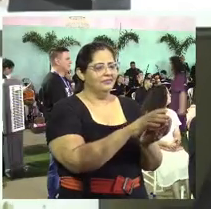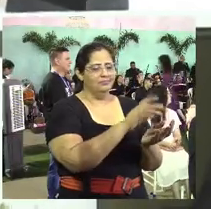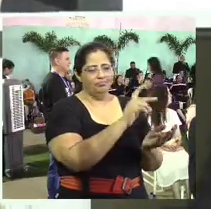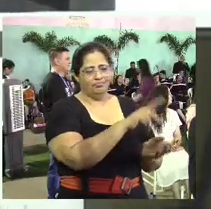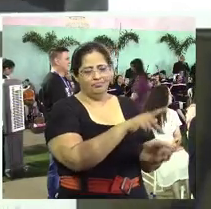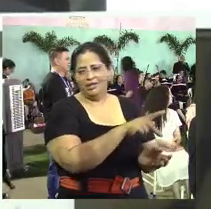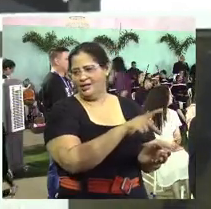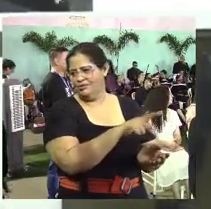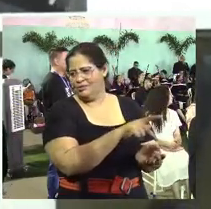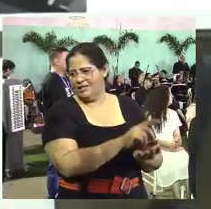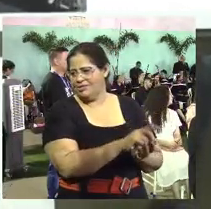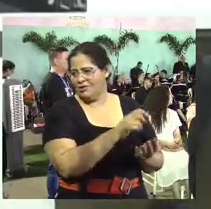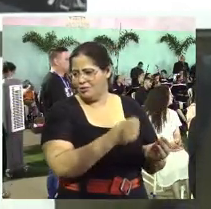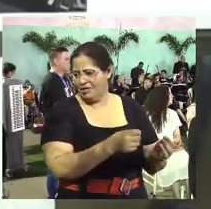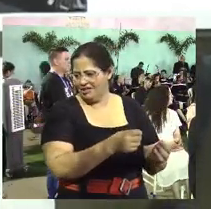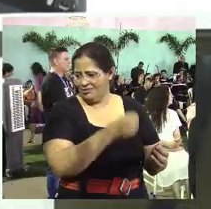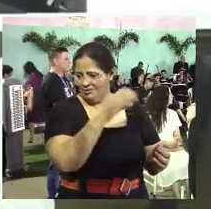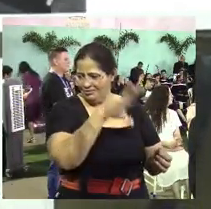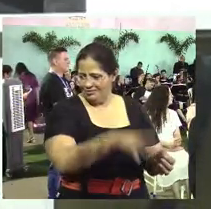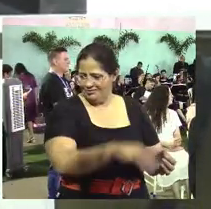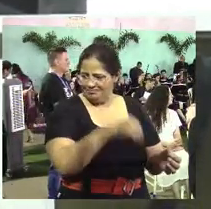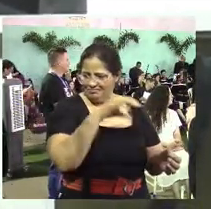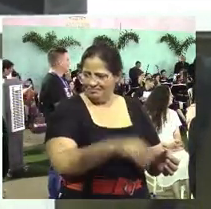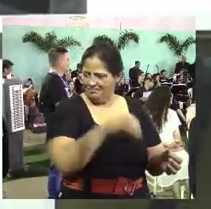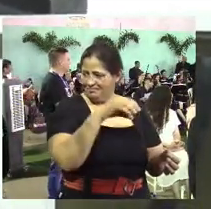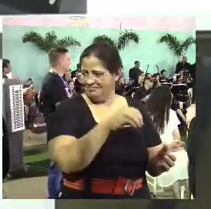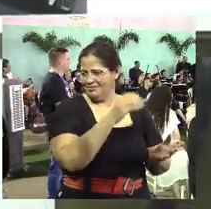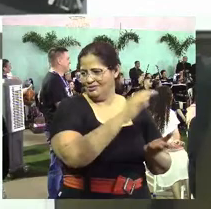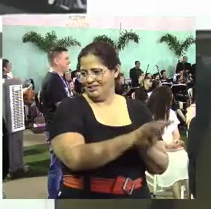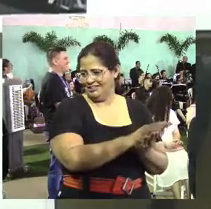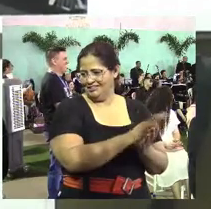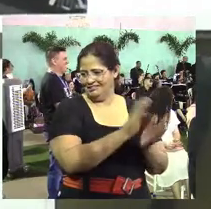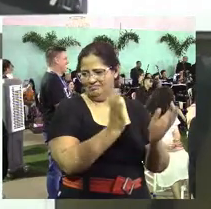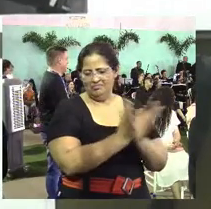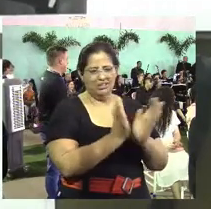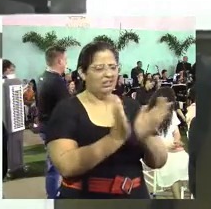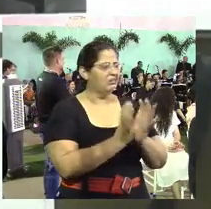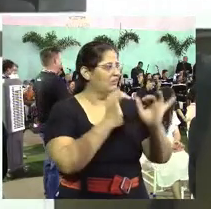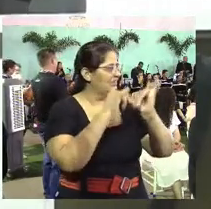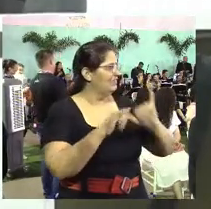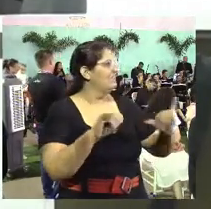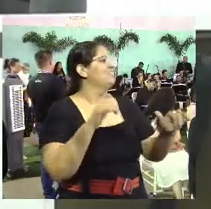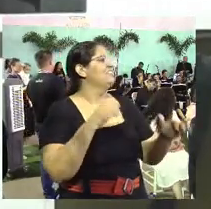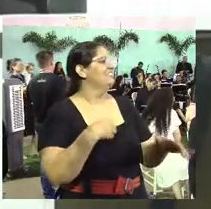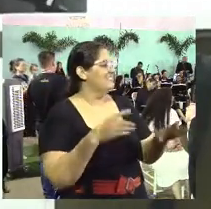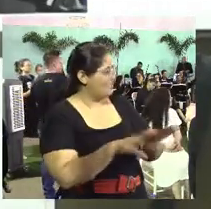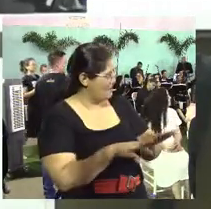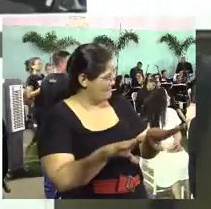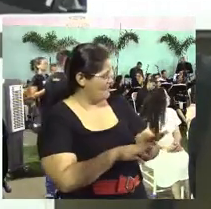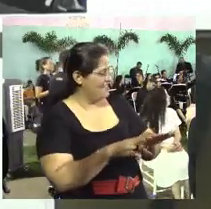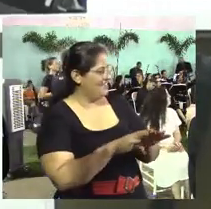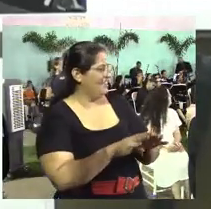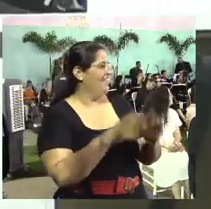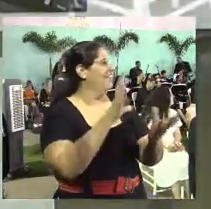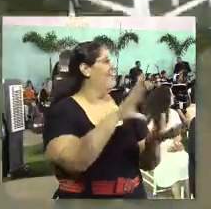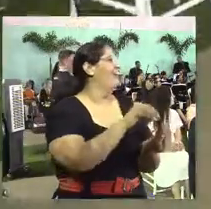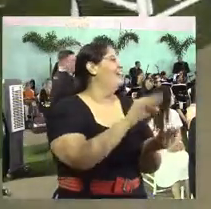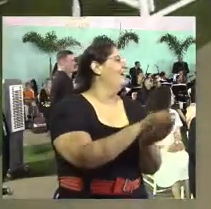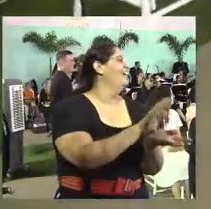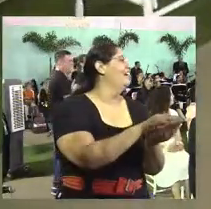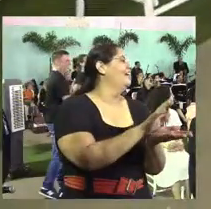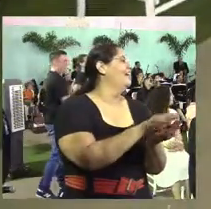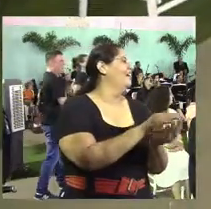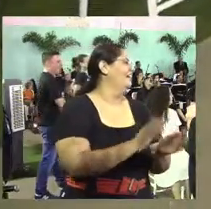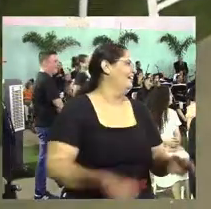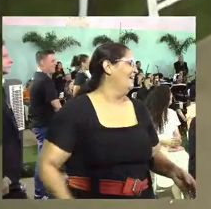e amanhã o pregador também é nordestino e eu também sou nordestino e minha esposa também é nordestina